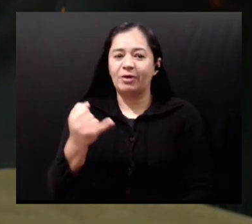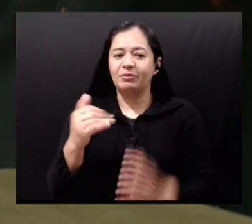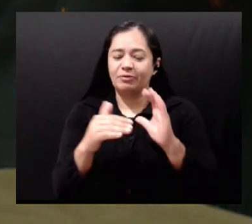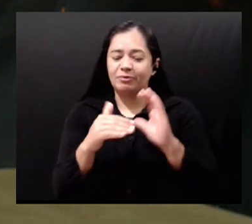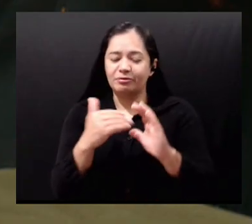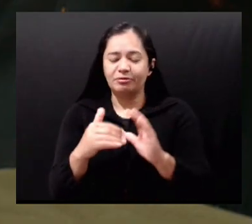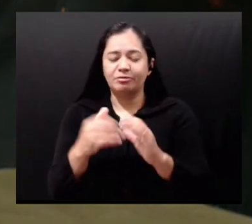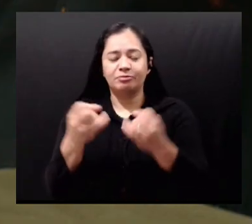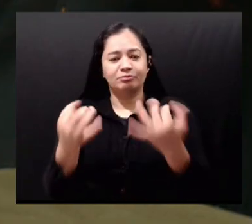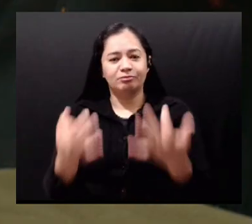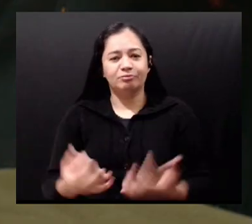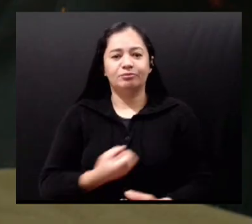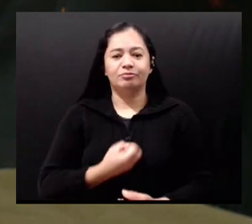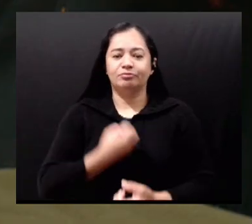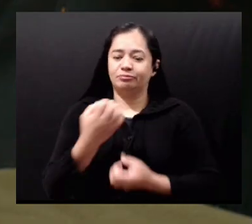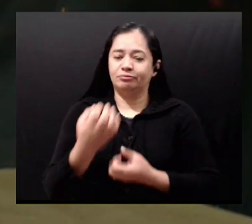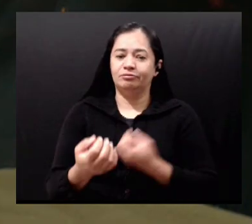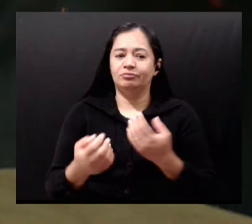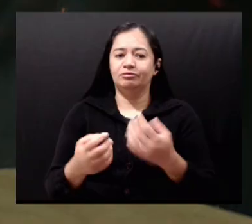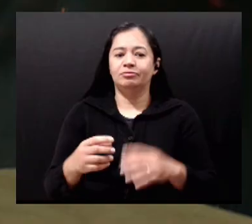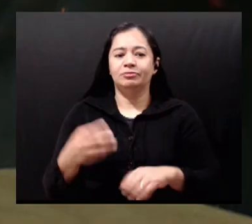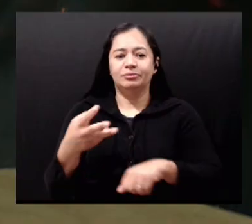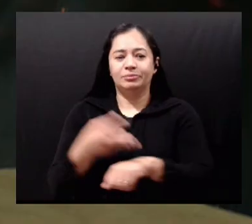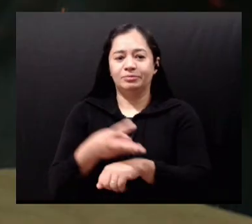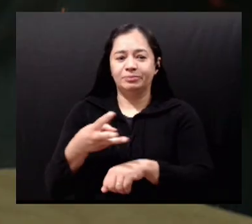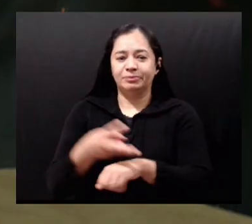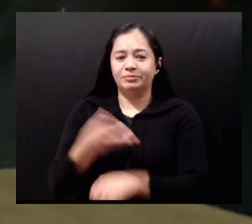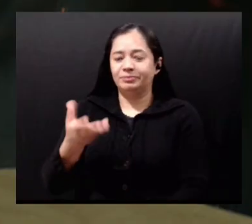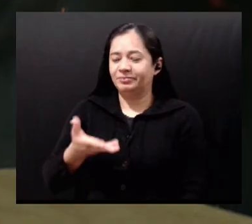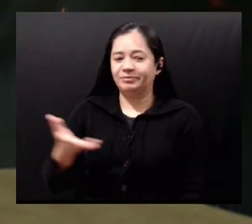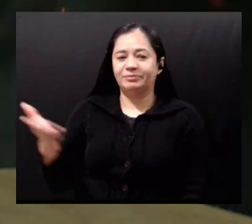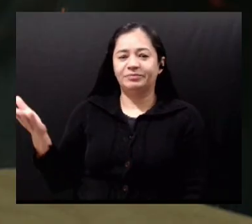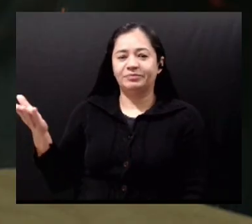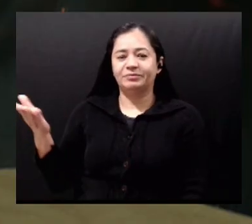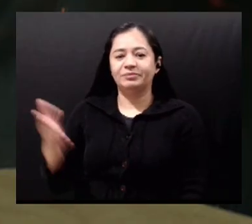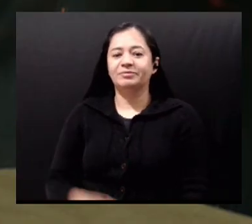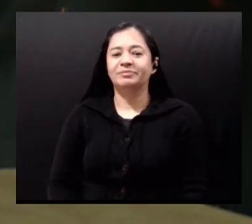depoimento através do nosso WhatsApp que já está na tela.